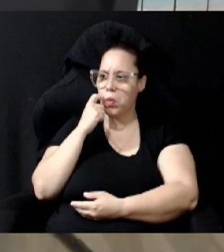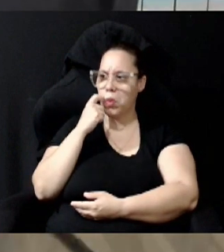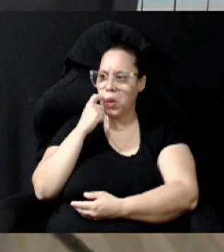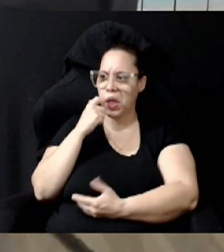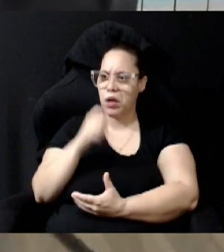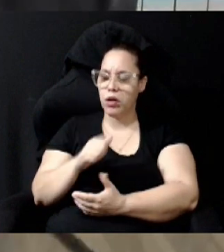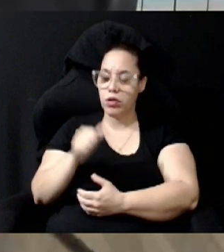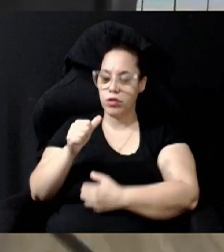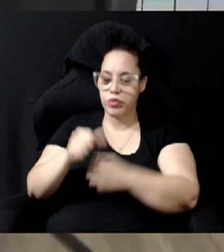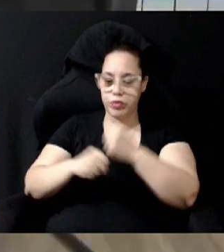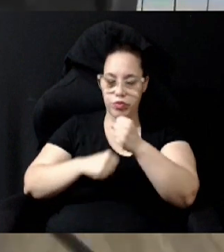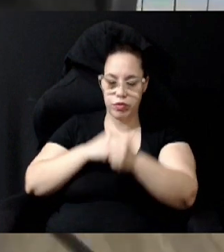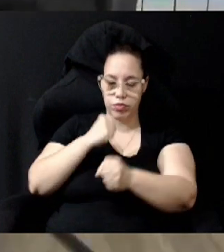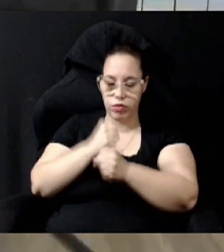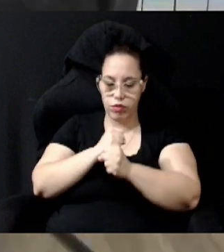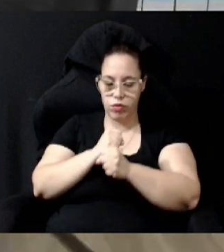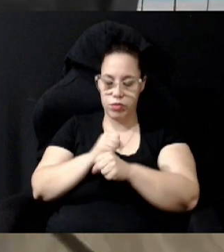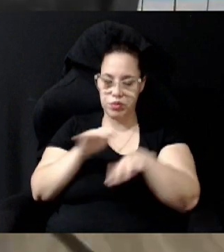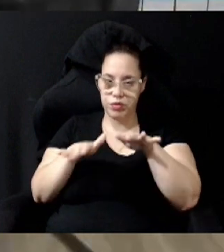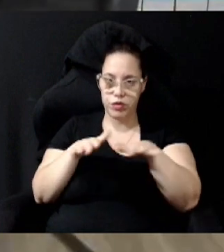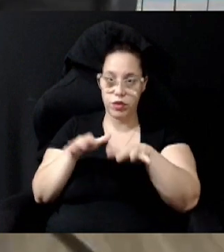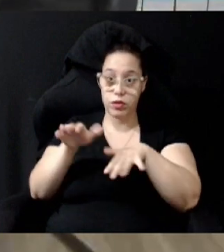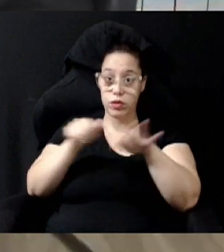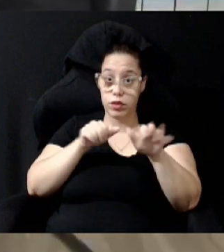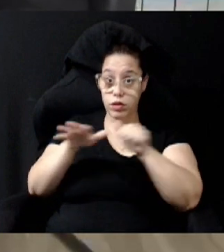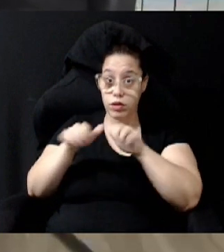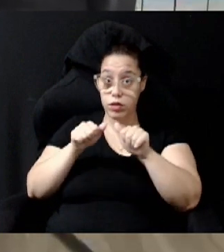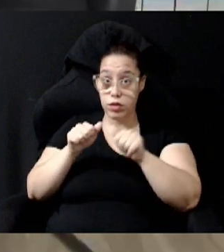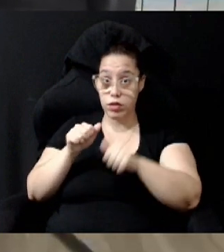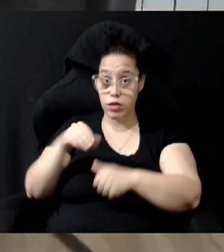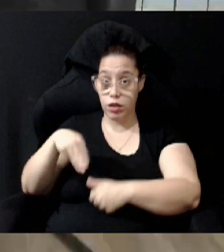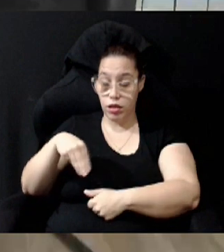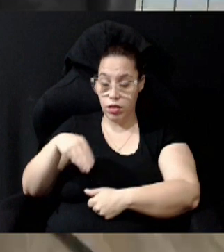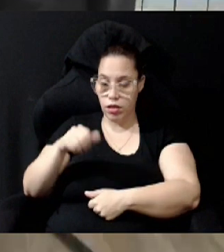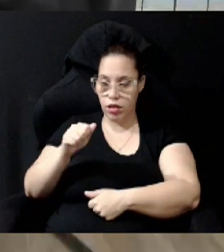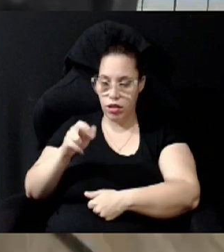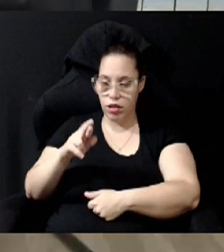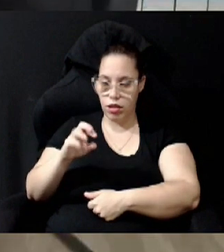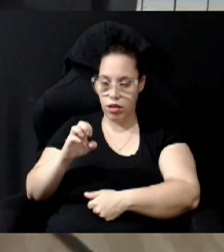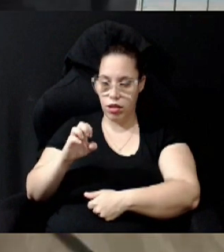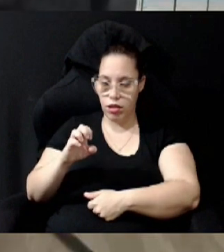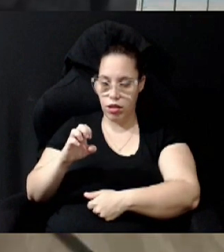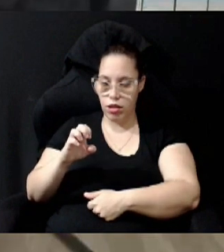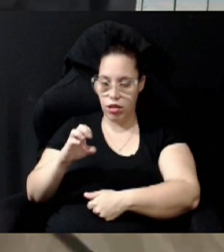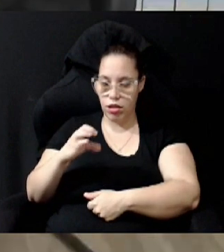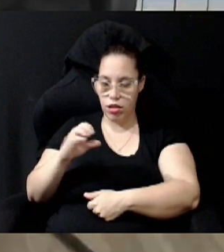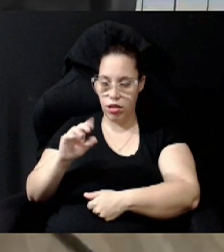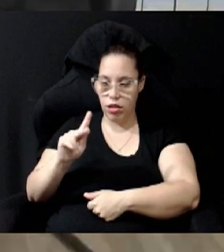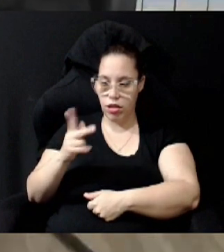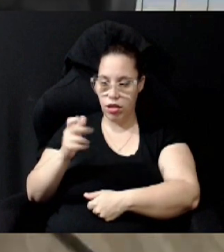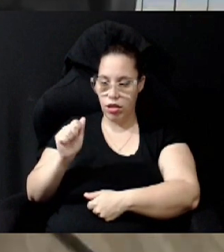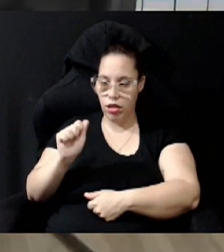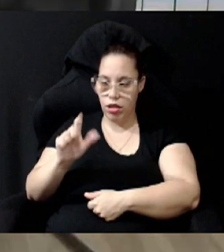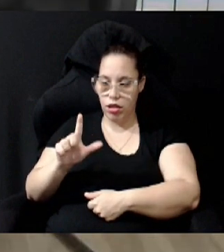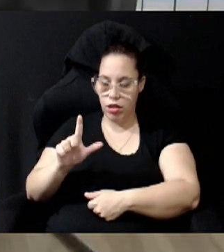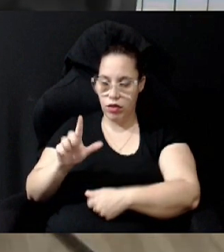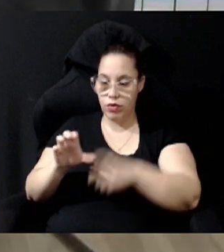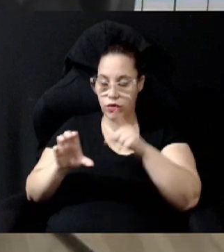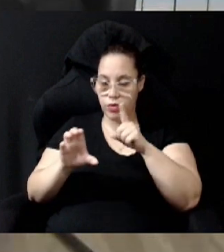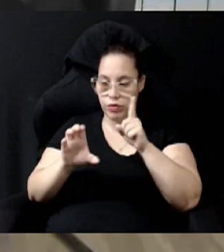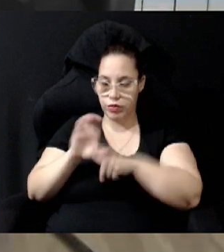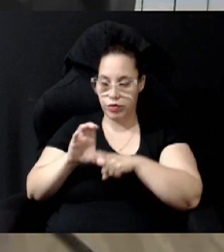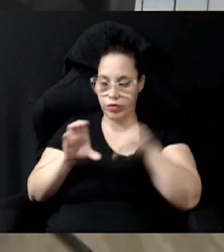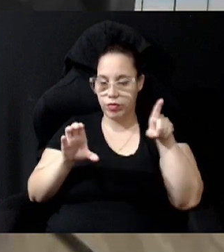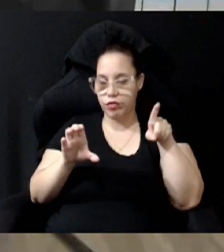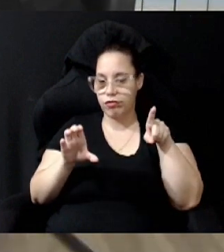depois, convocam o Marechal Deodoro da Fonseca, um monarquista convicto, para proclamar a independência sem povo e